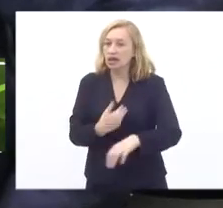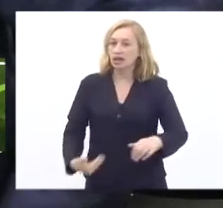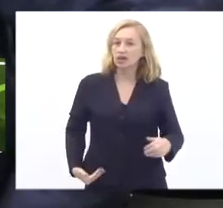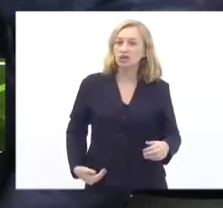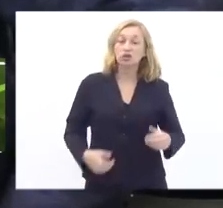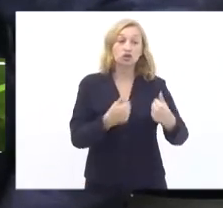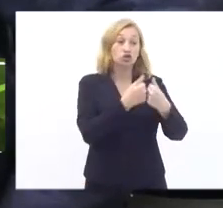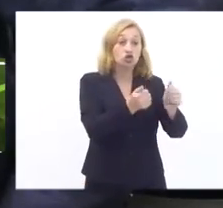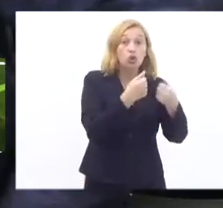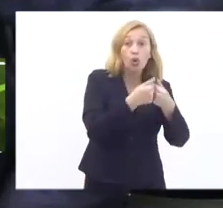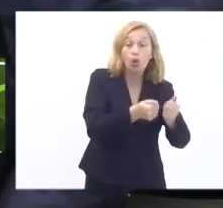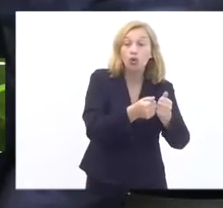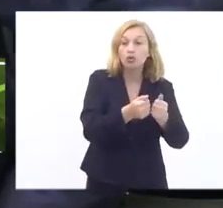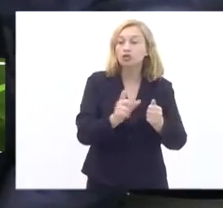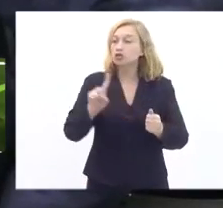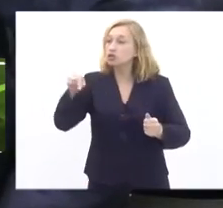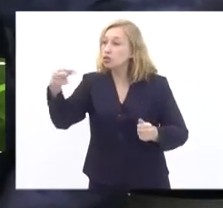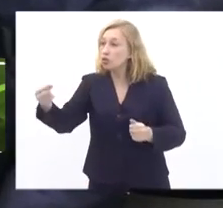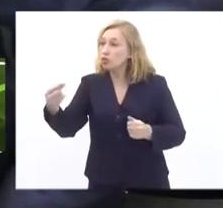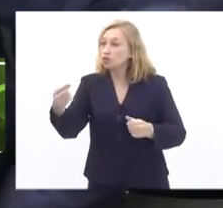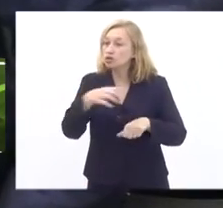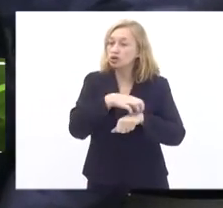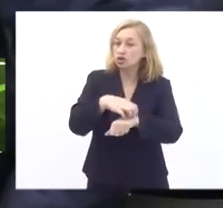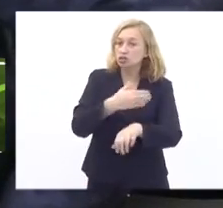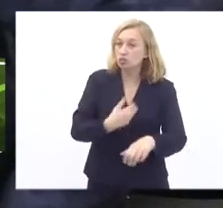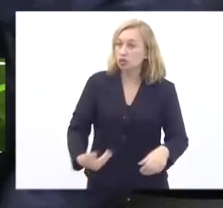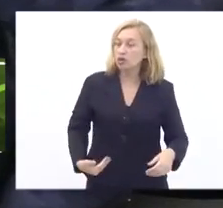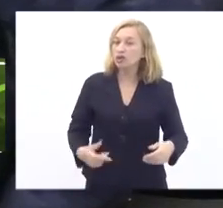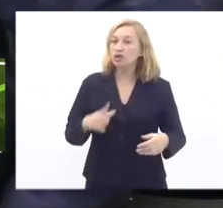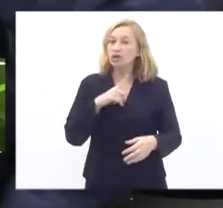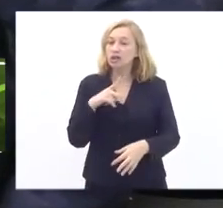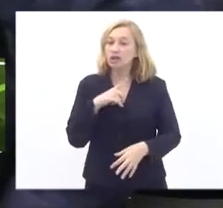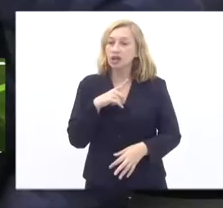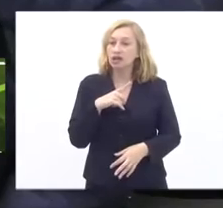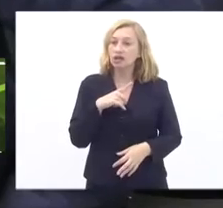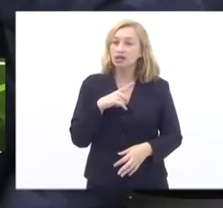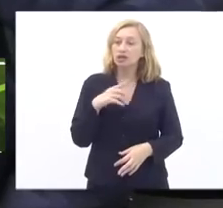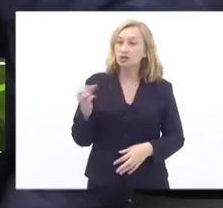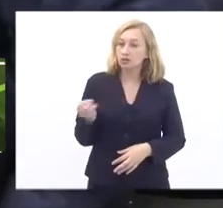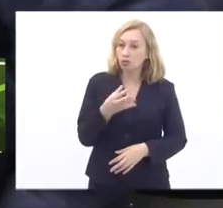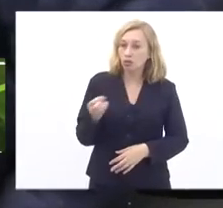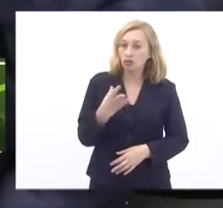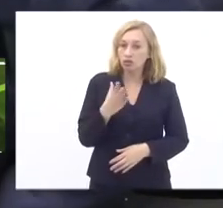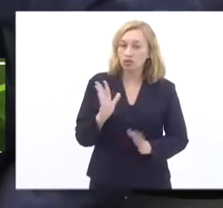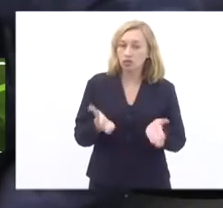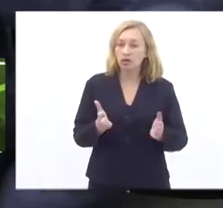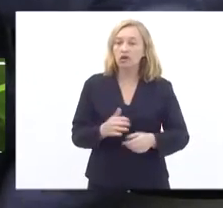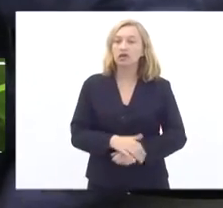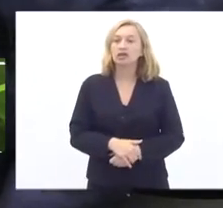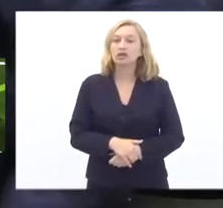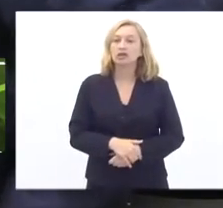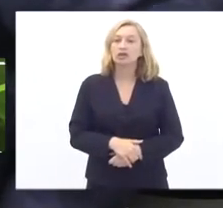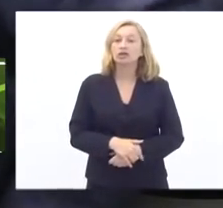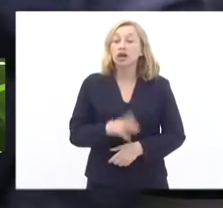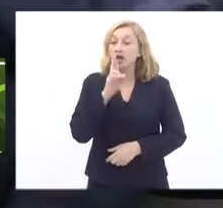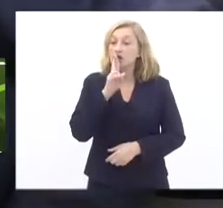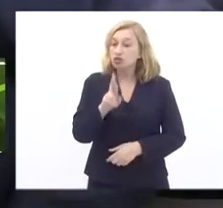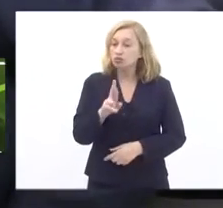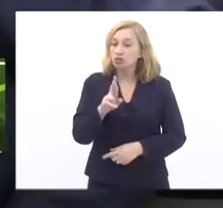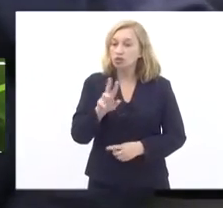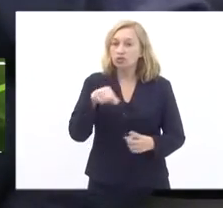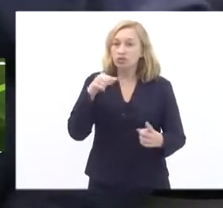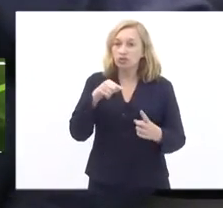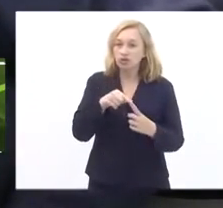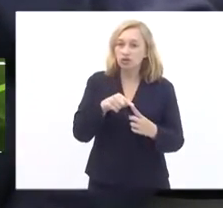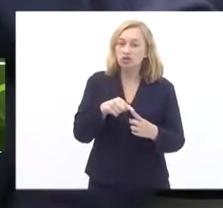de ônibus, quanto outros transportes que surgiram, inclusive, que são modernos. E agora, respondendo objetivamente,